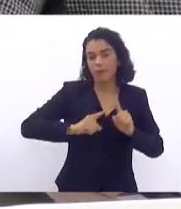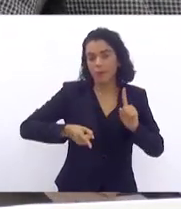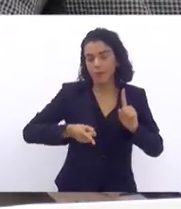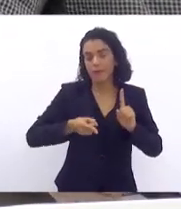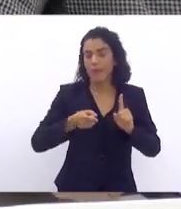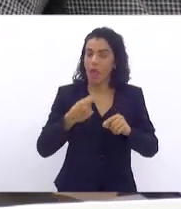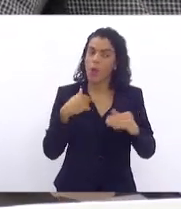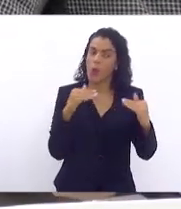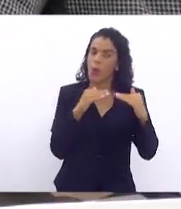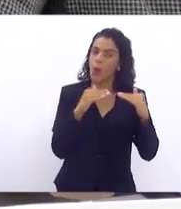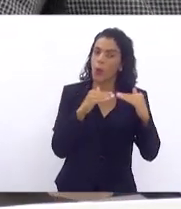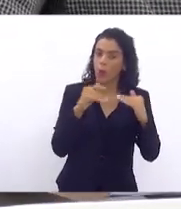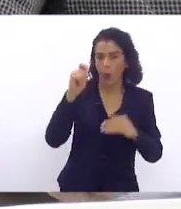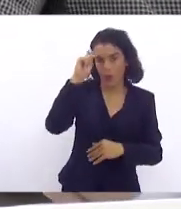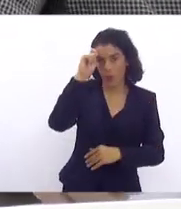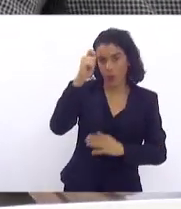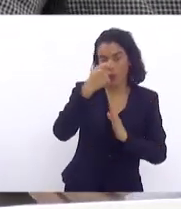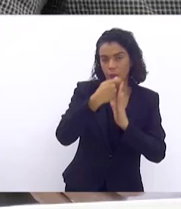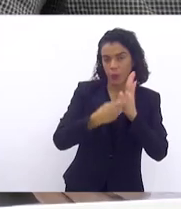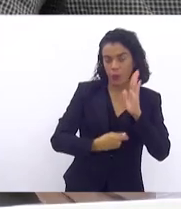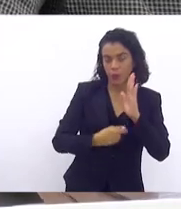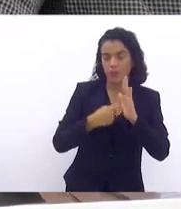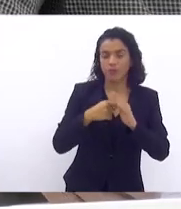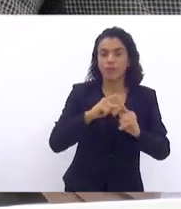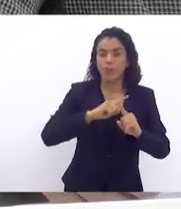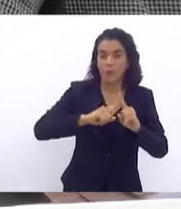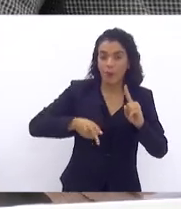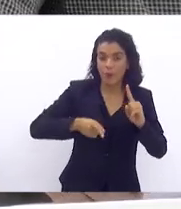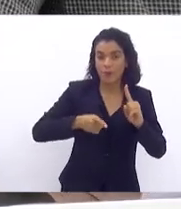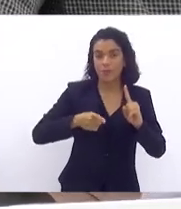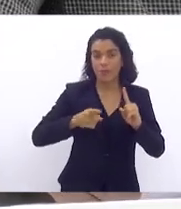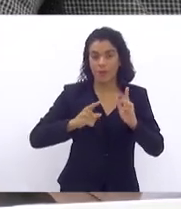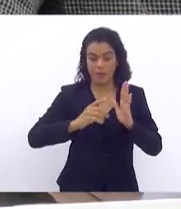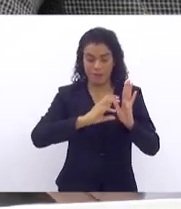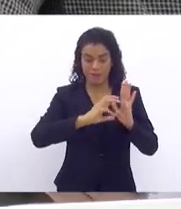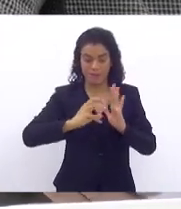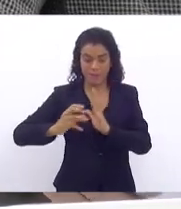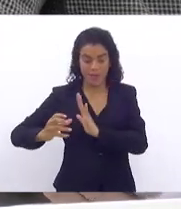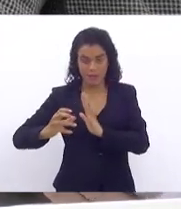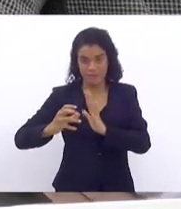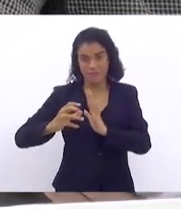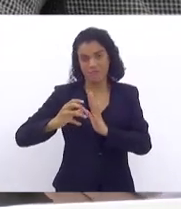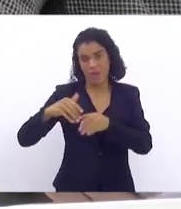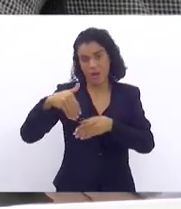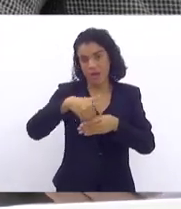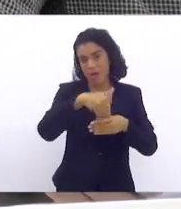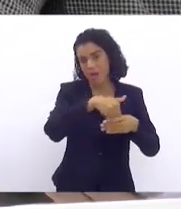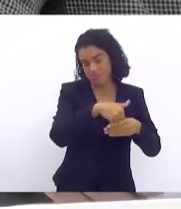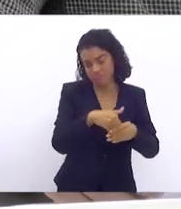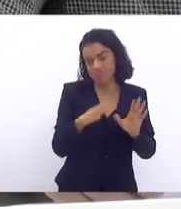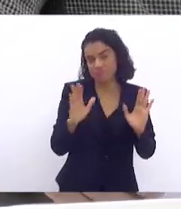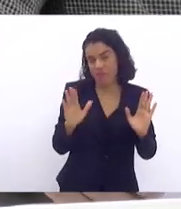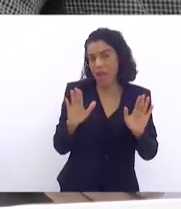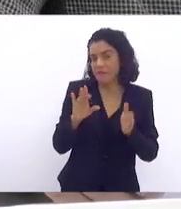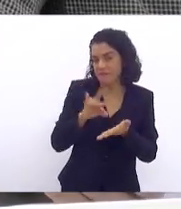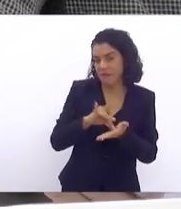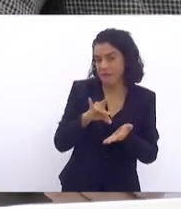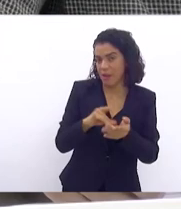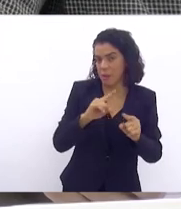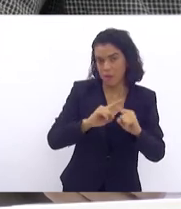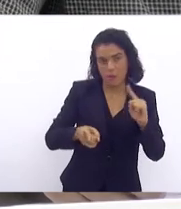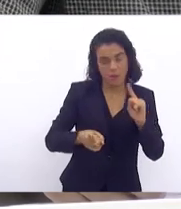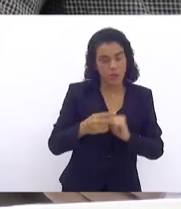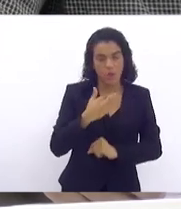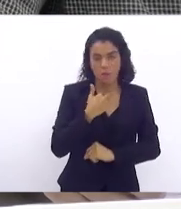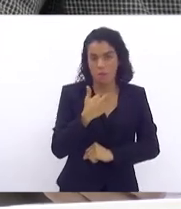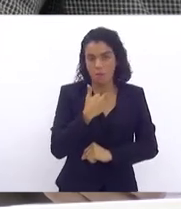aí eu concordo com o autor, vedar a questão partidária eleitoral, porque isso daí realmente não pode, de